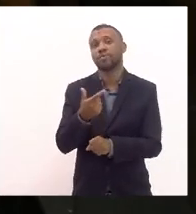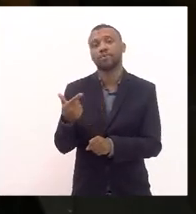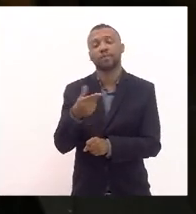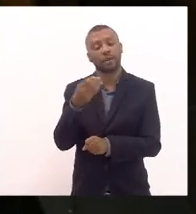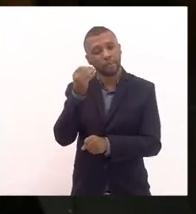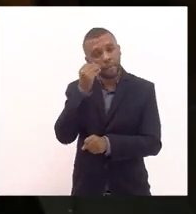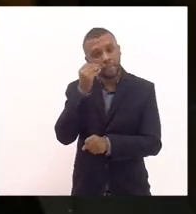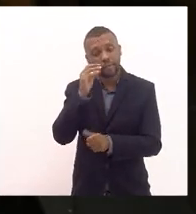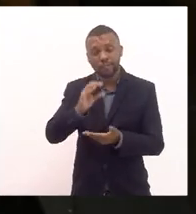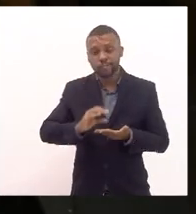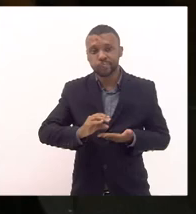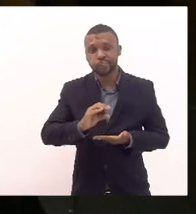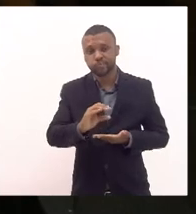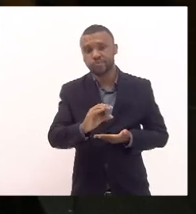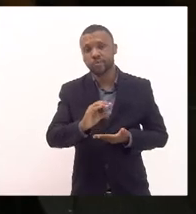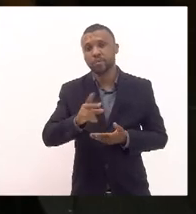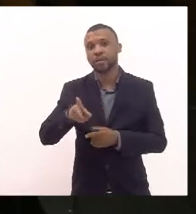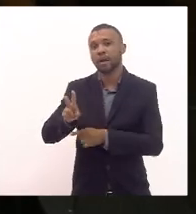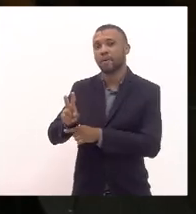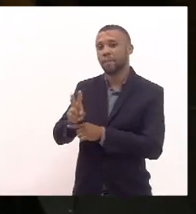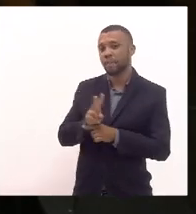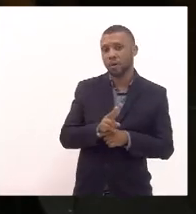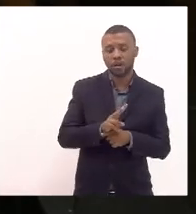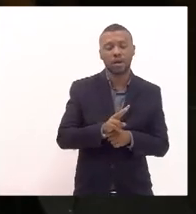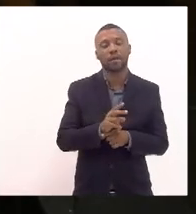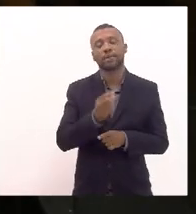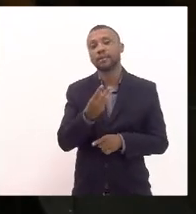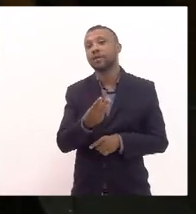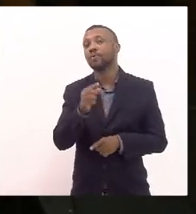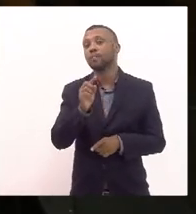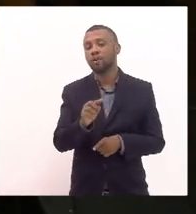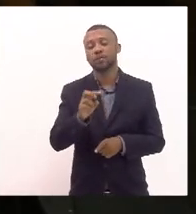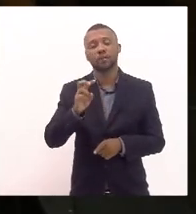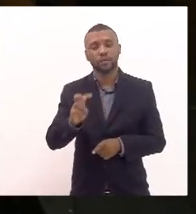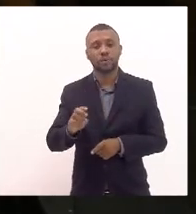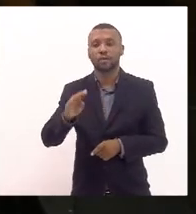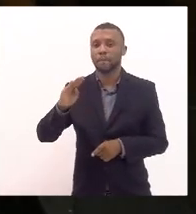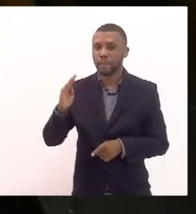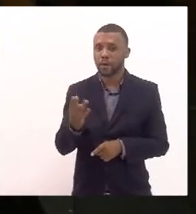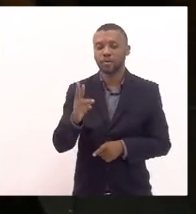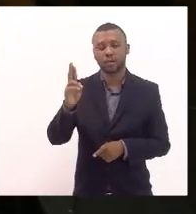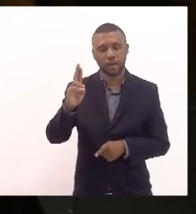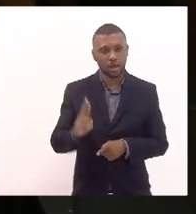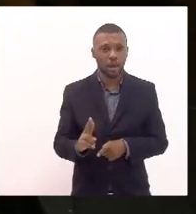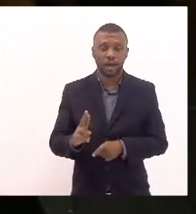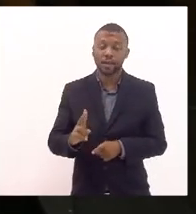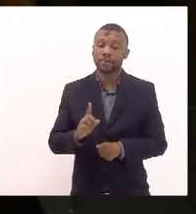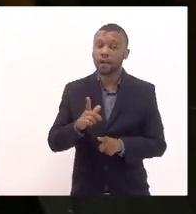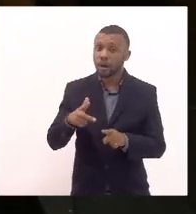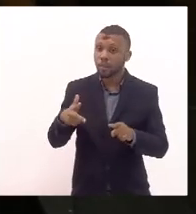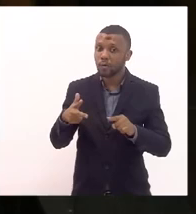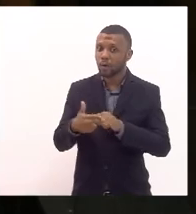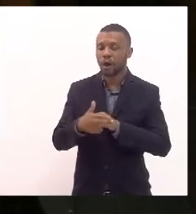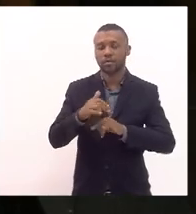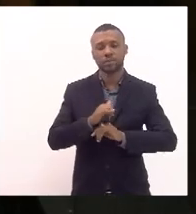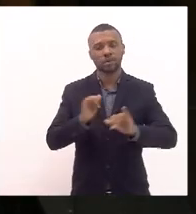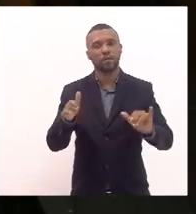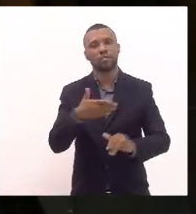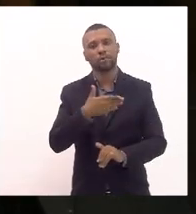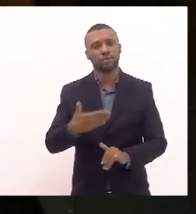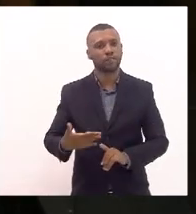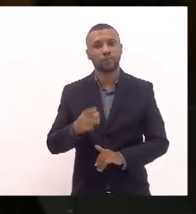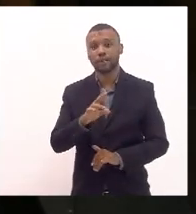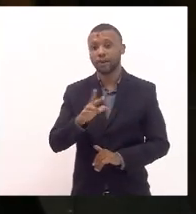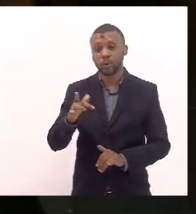uma previsão de recursos empenhados de... 5 bilhões de reagir mas com os cortes anunciados pelo governo